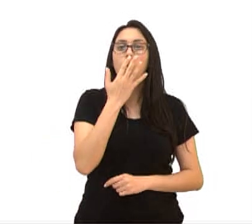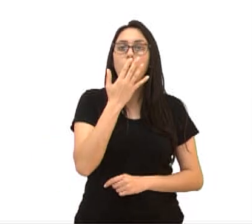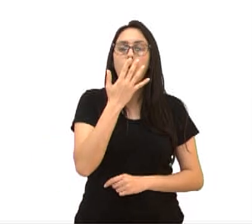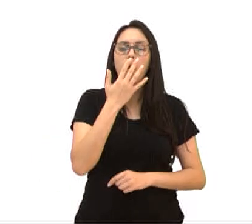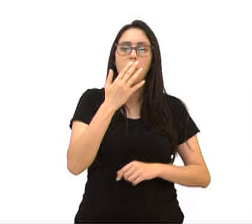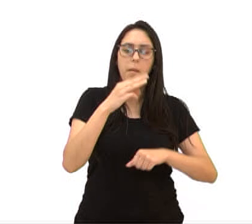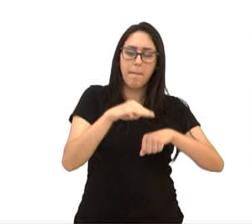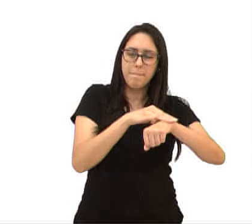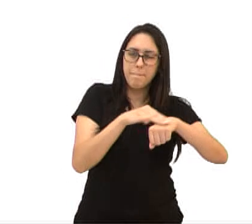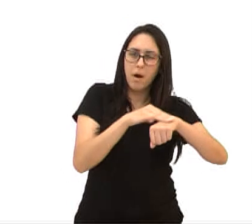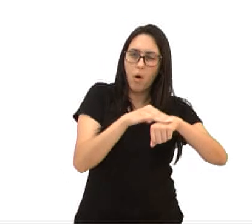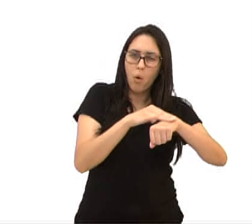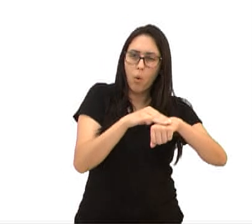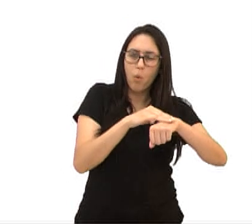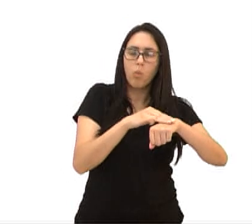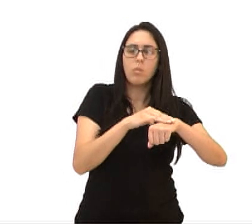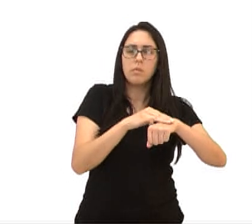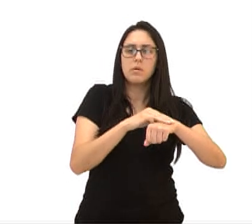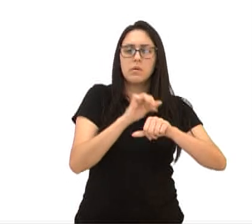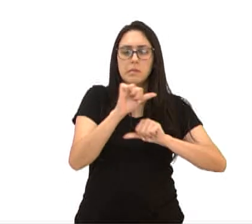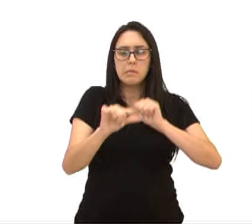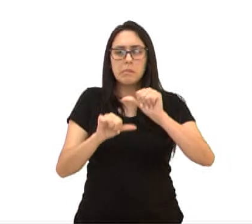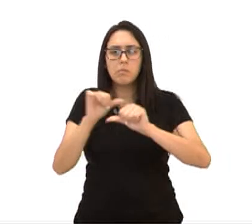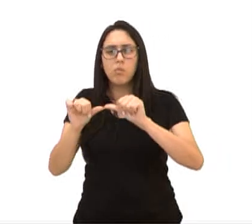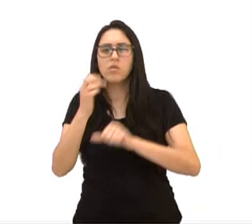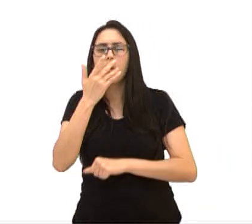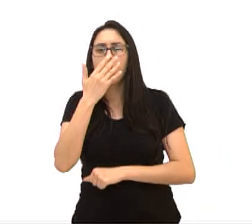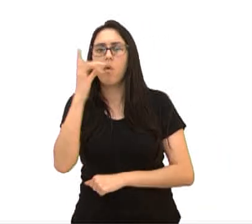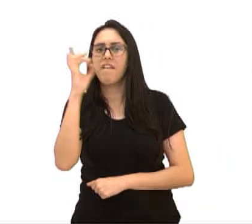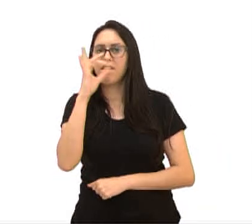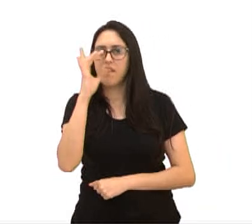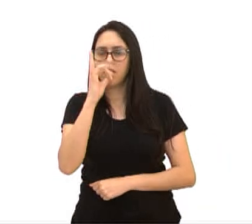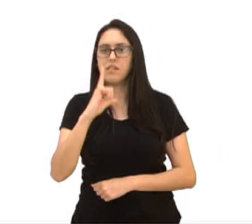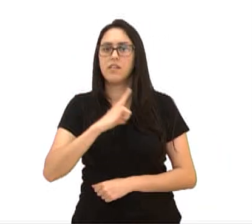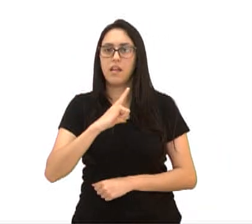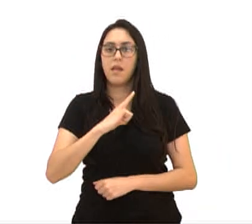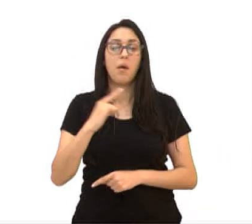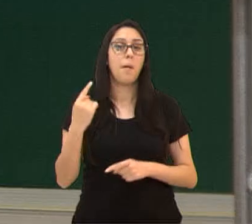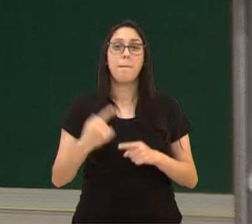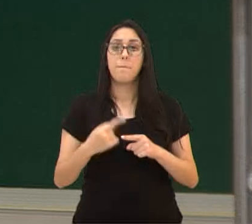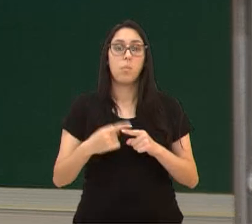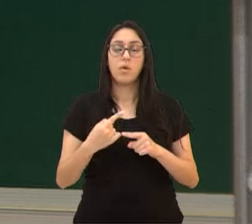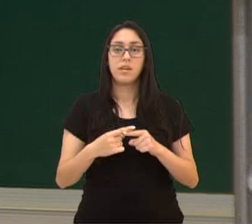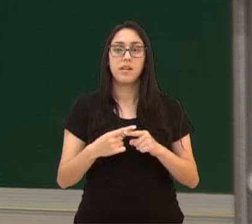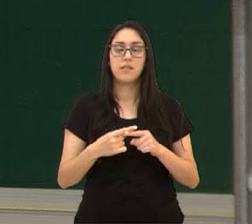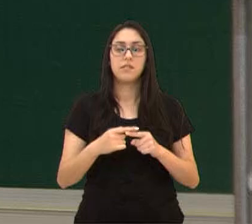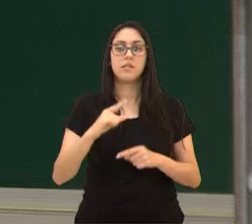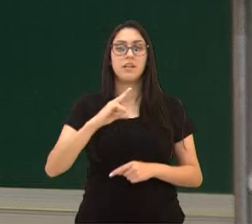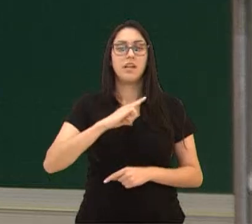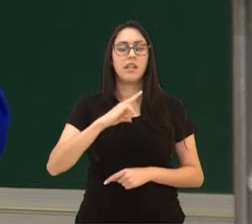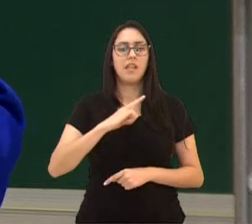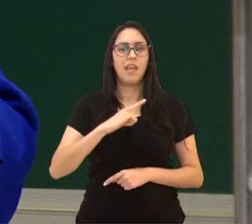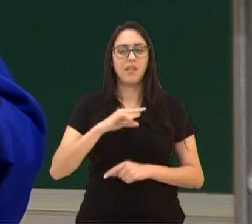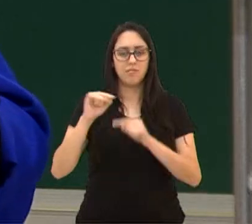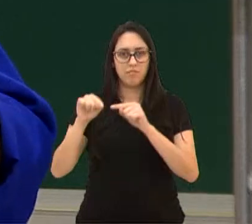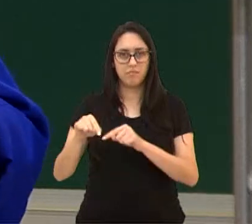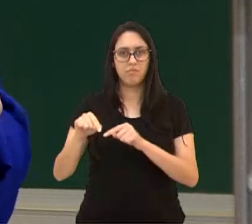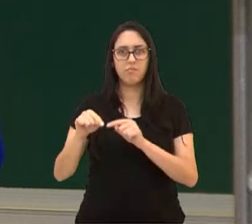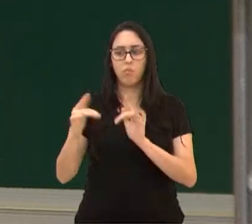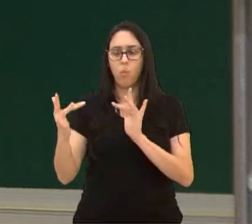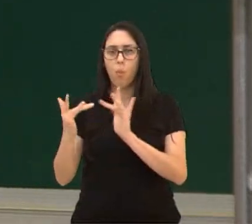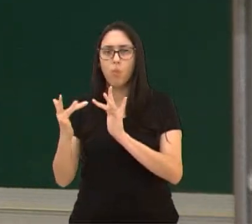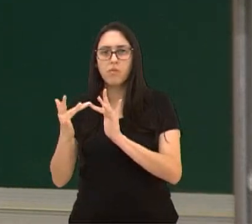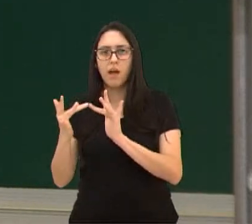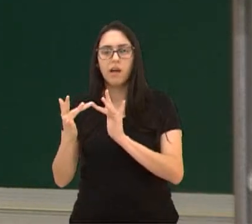mais marrom para uma coloração esverdeada. Por quê? Porque quando entra em contato com o álcool,